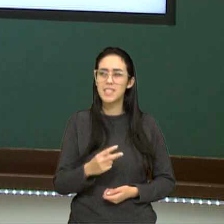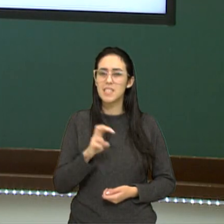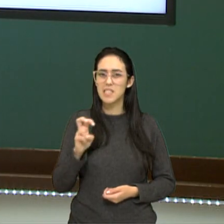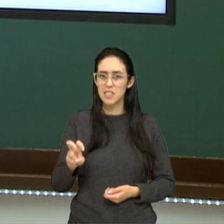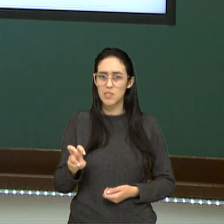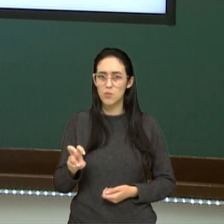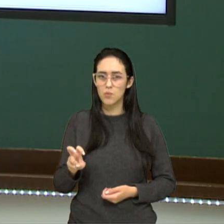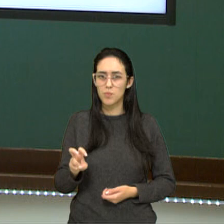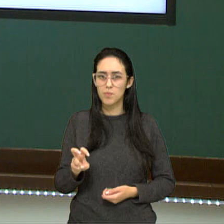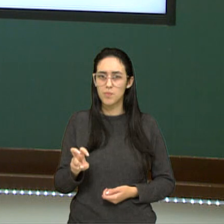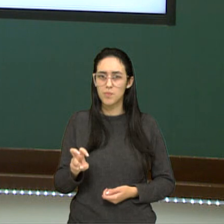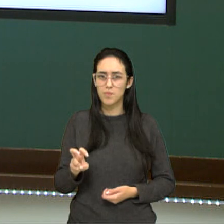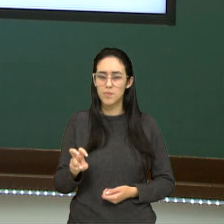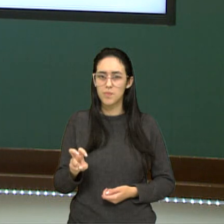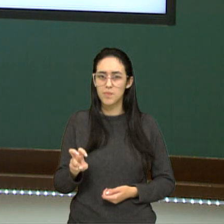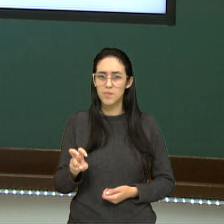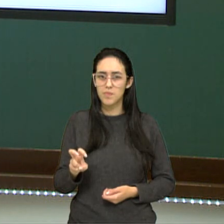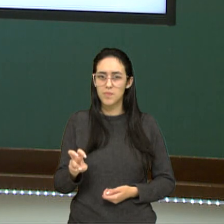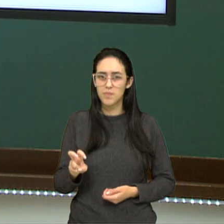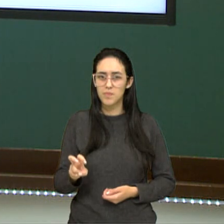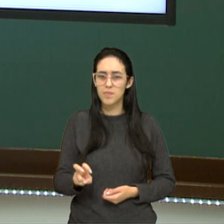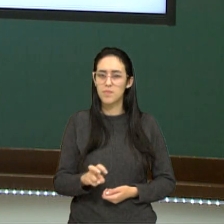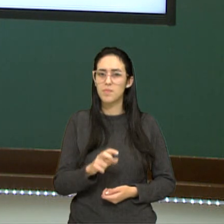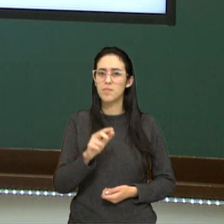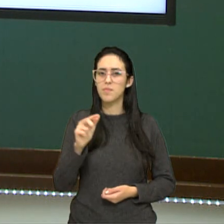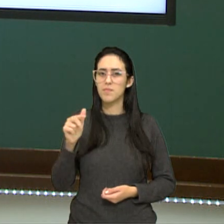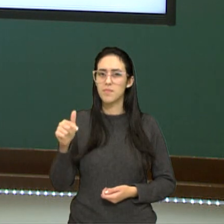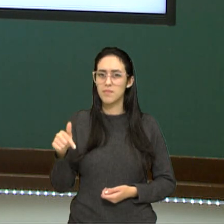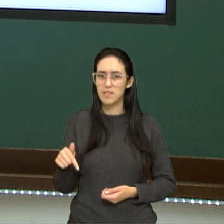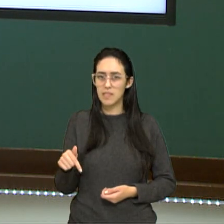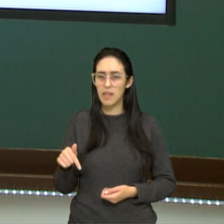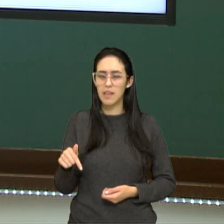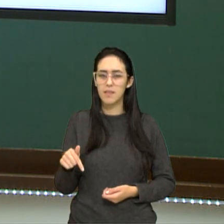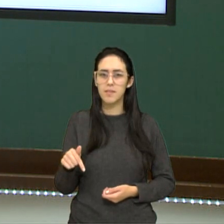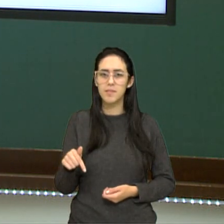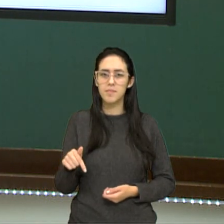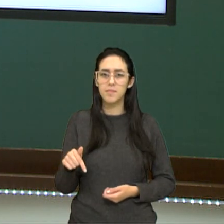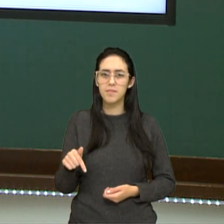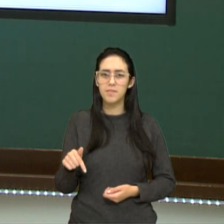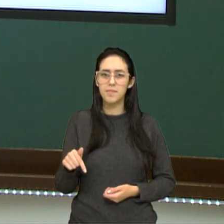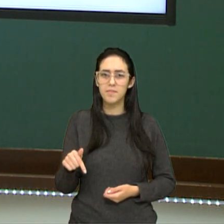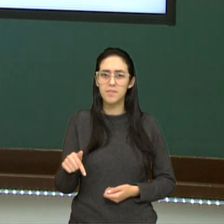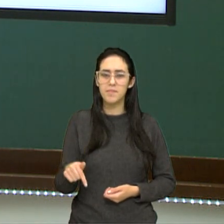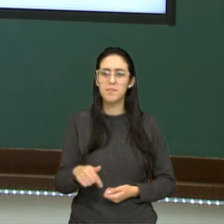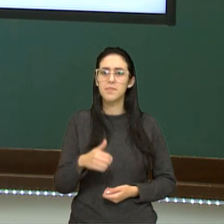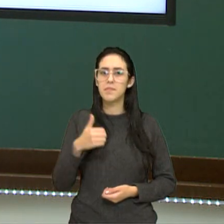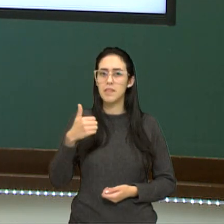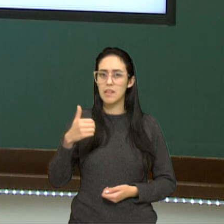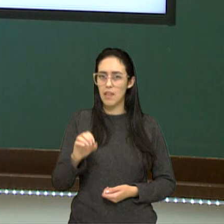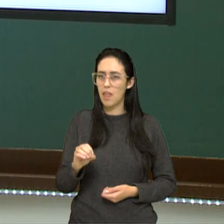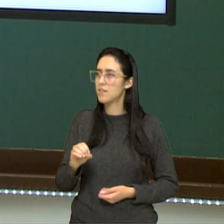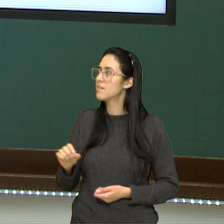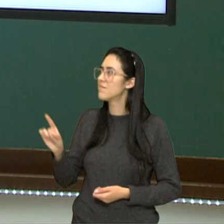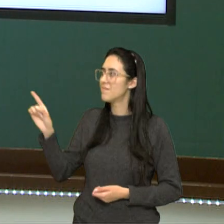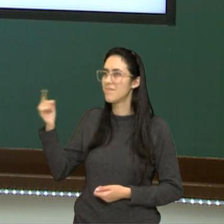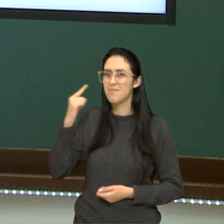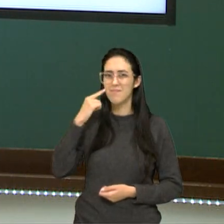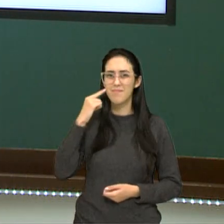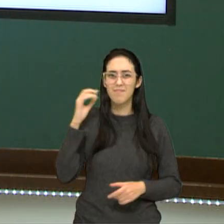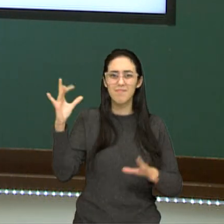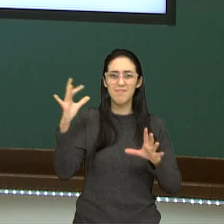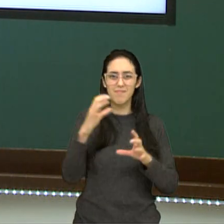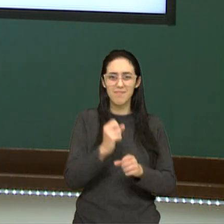5, 5 mais 2, 7, 7 mais 3, 10. Vamos